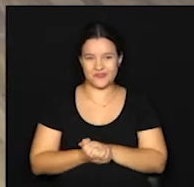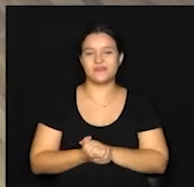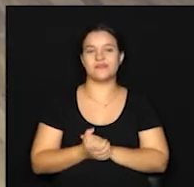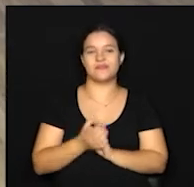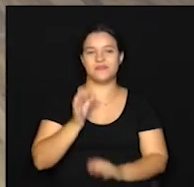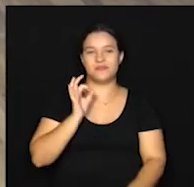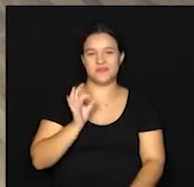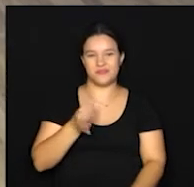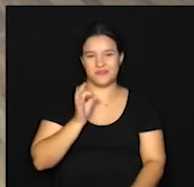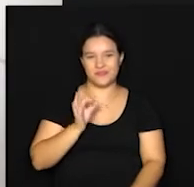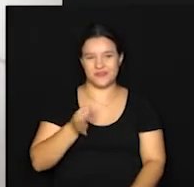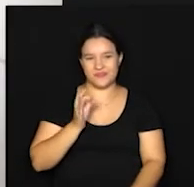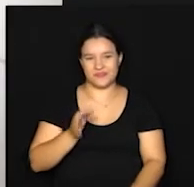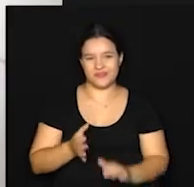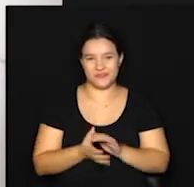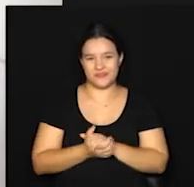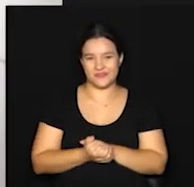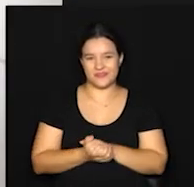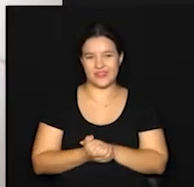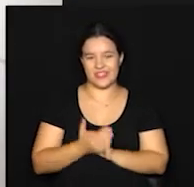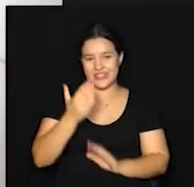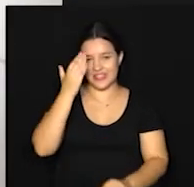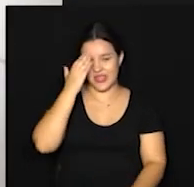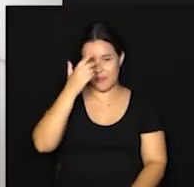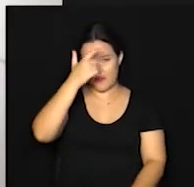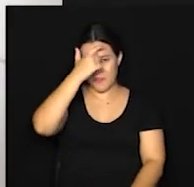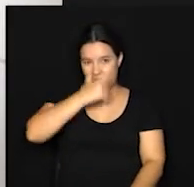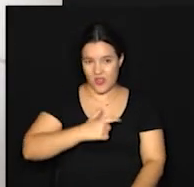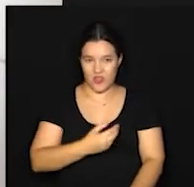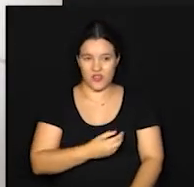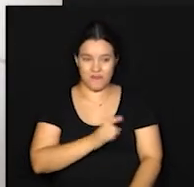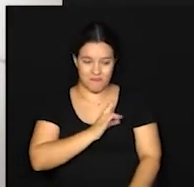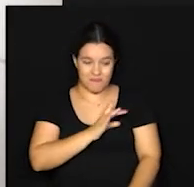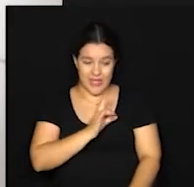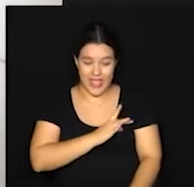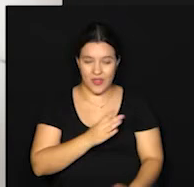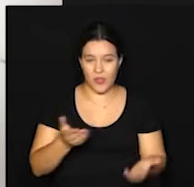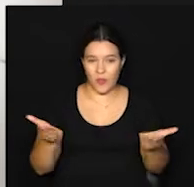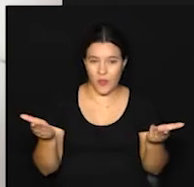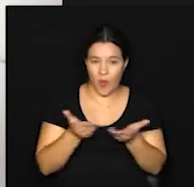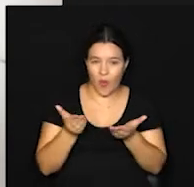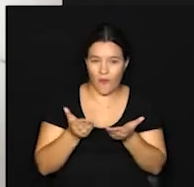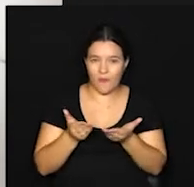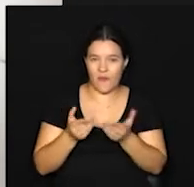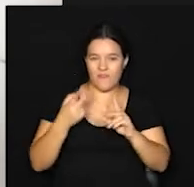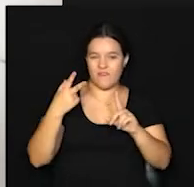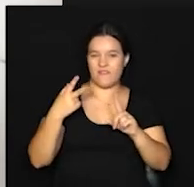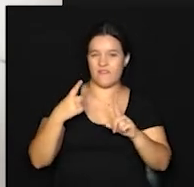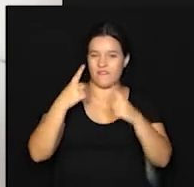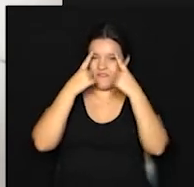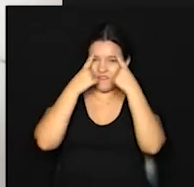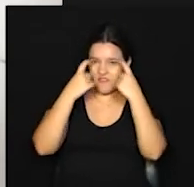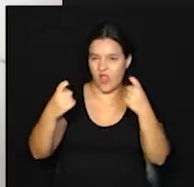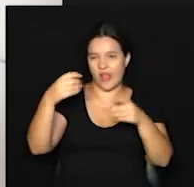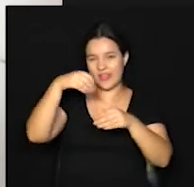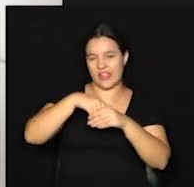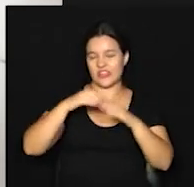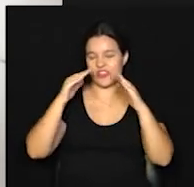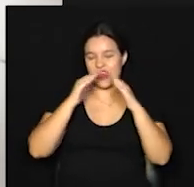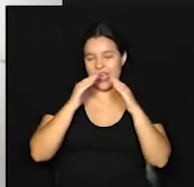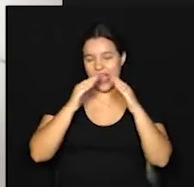Exatamente. Eu sei que a pessoa que está passando por isso, ela tem medo, ela tem